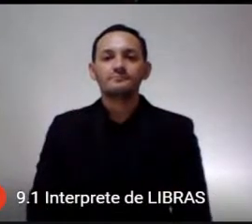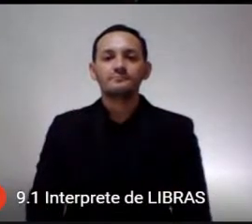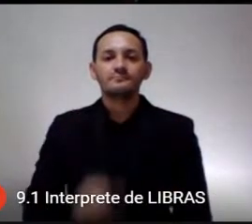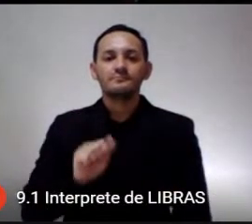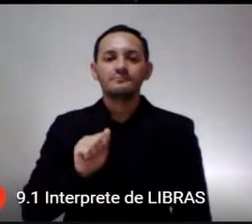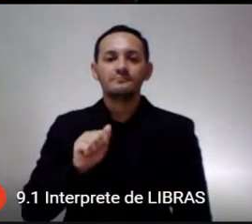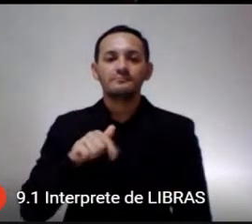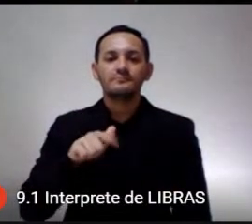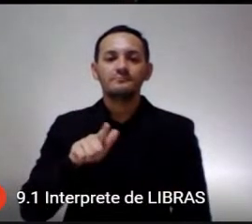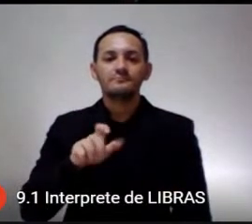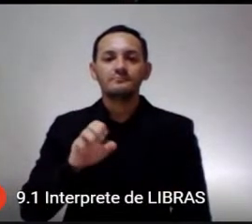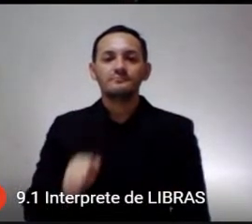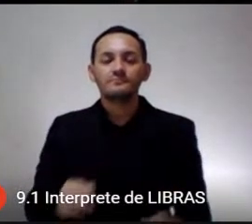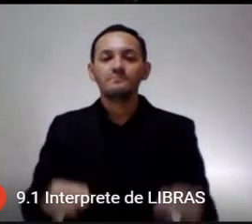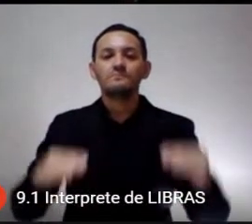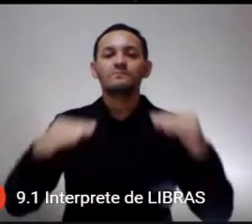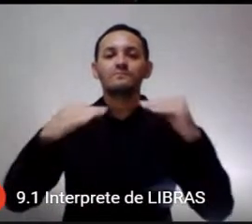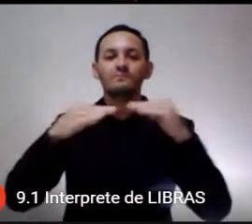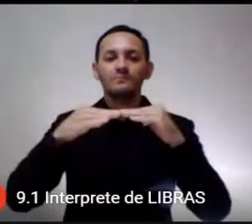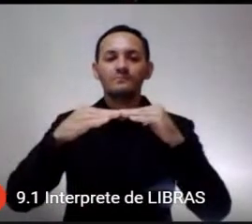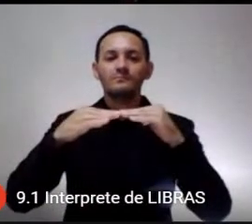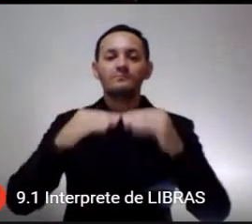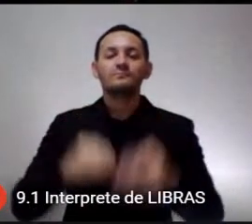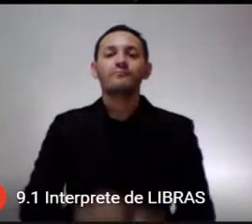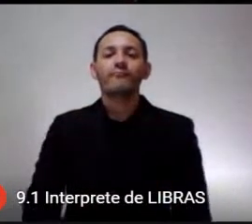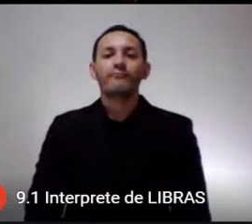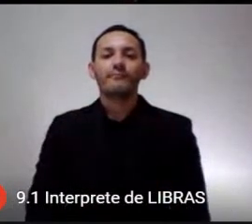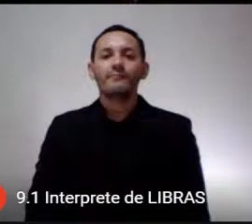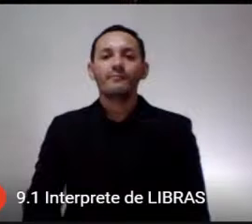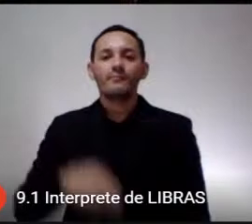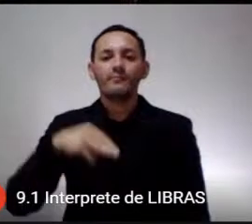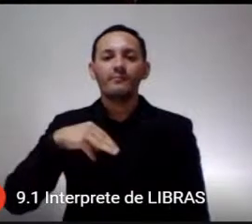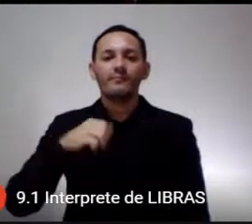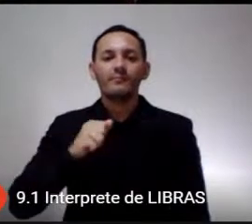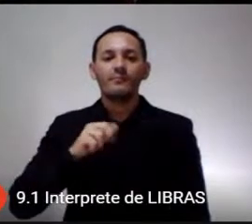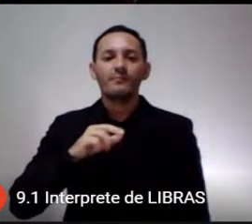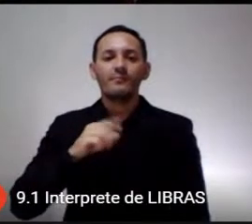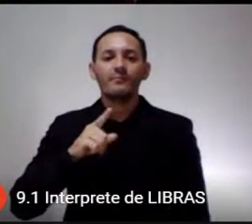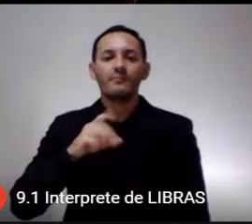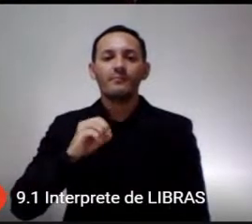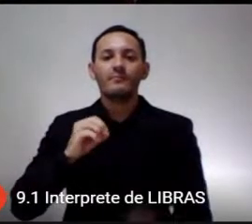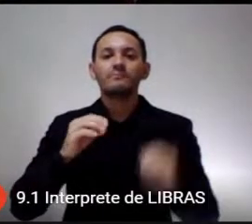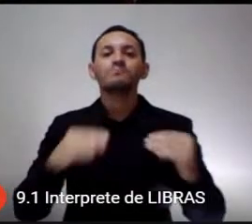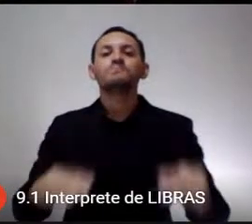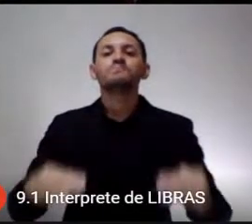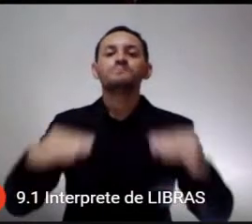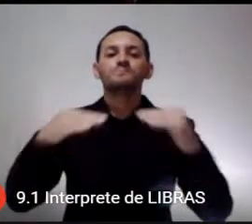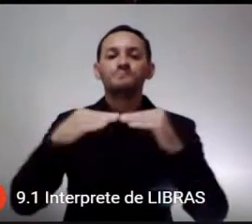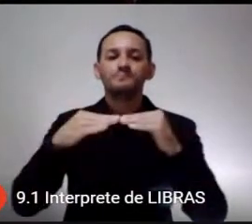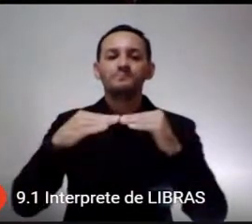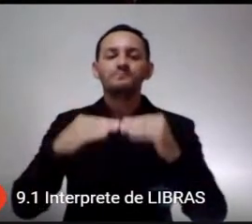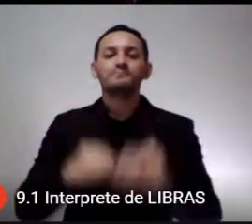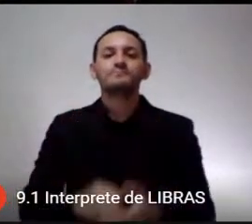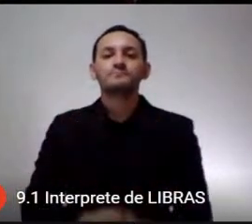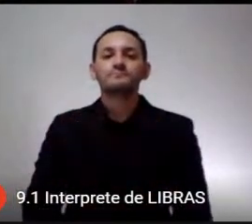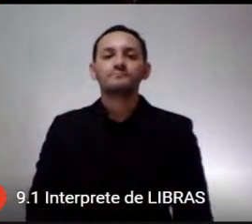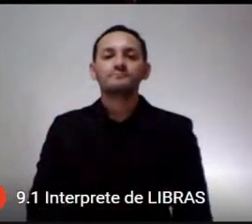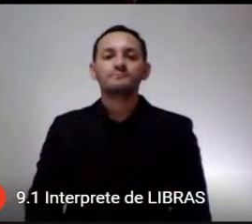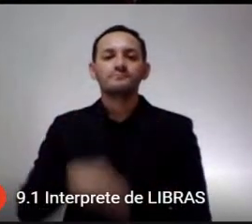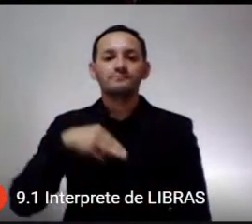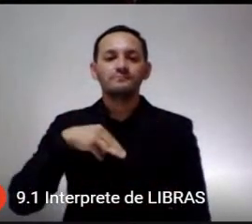Ângela. Acompanha a relatora, senhor presidente. Doutor Marcelo. Acompanhe, senhor presidente. Desembargador